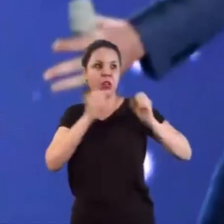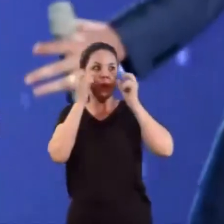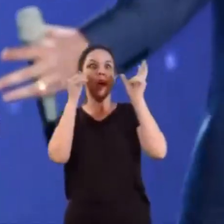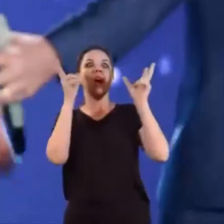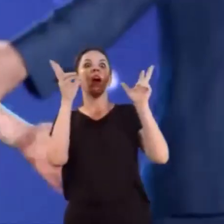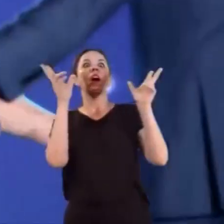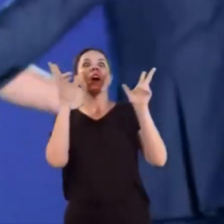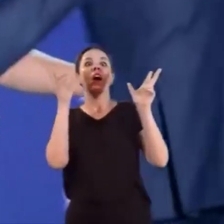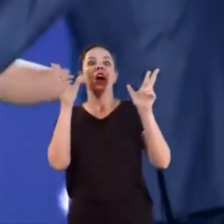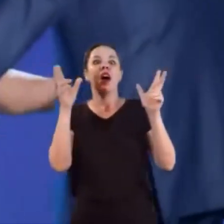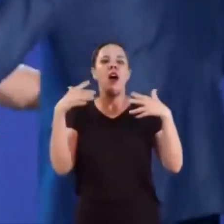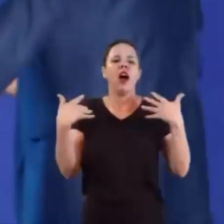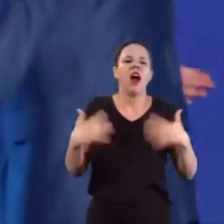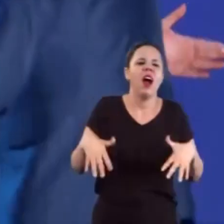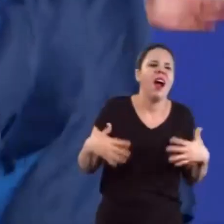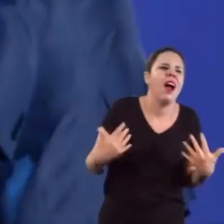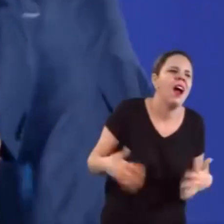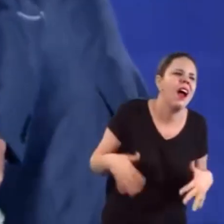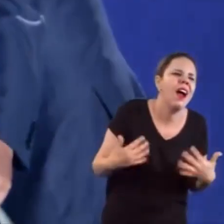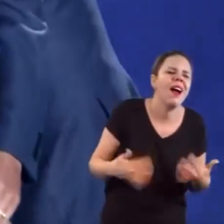coração.